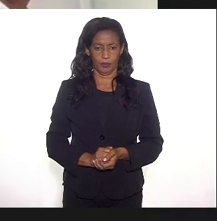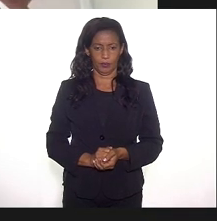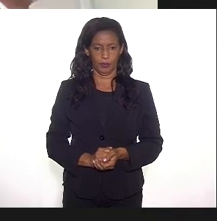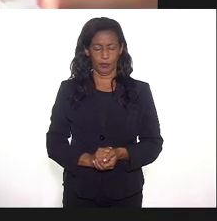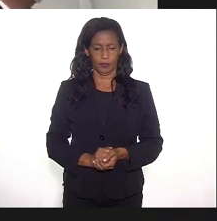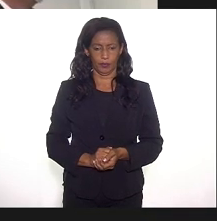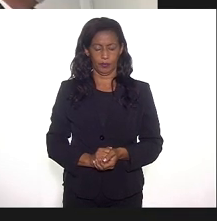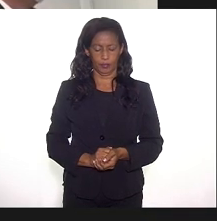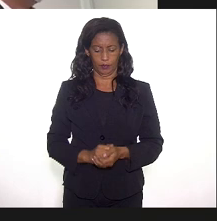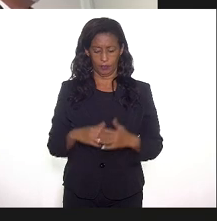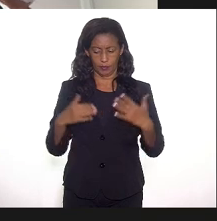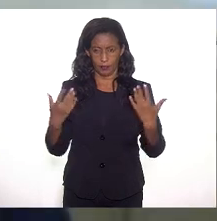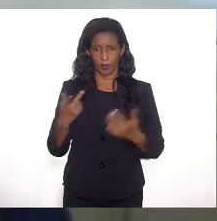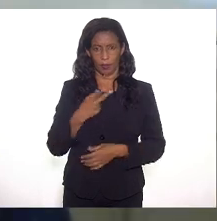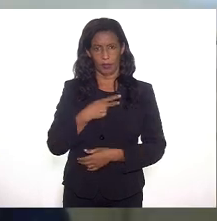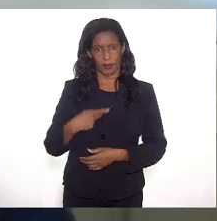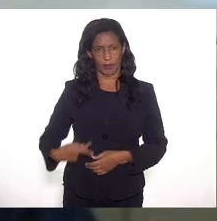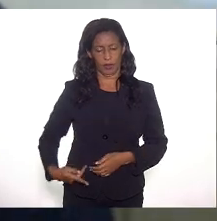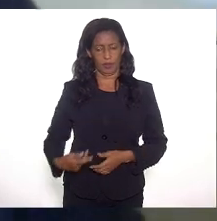Senhor presidente,